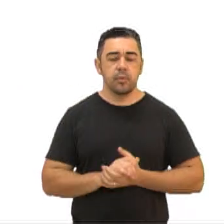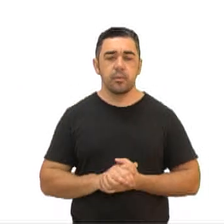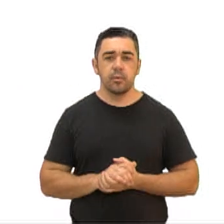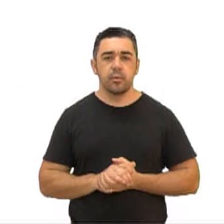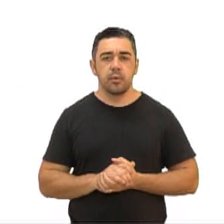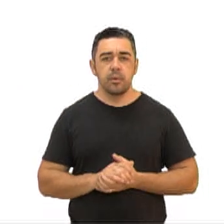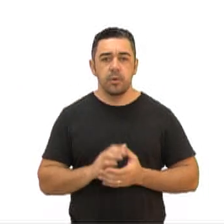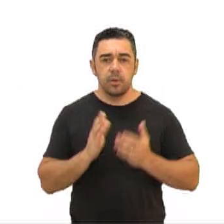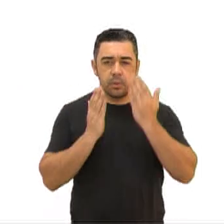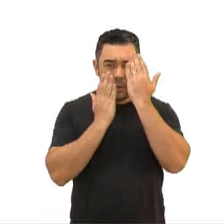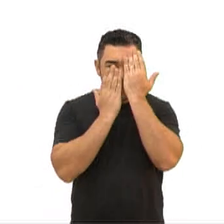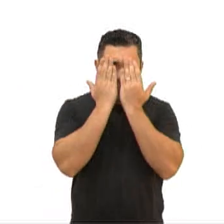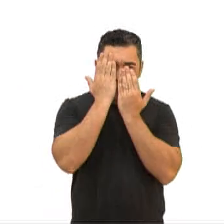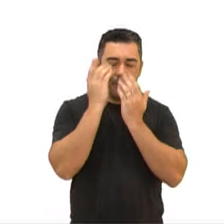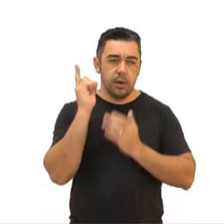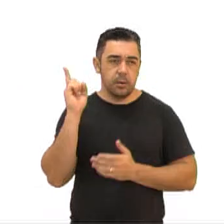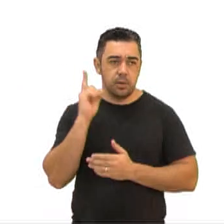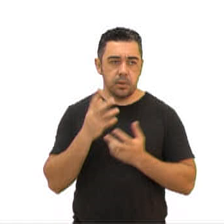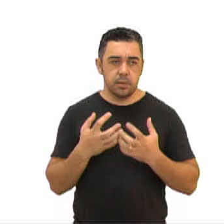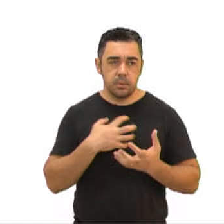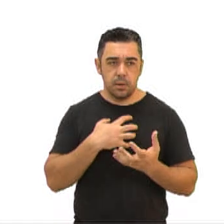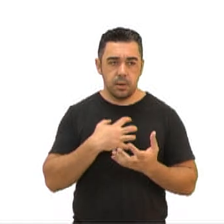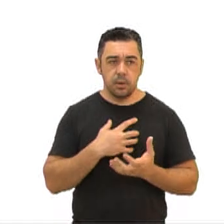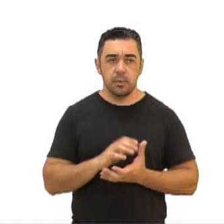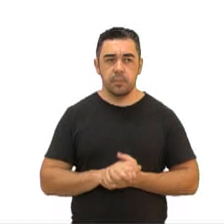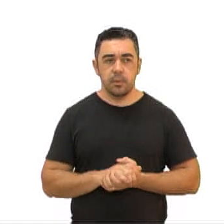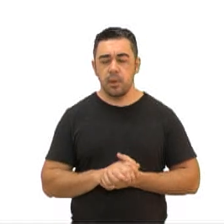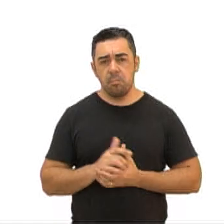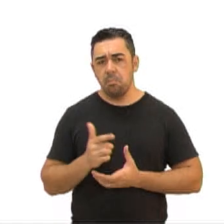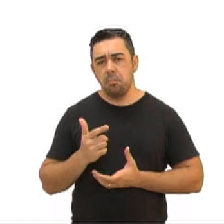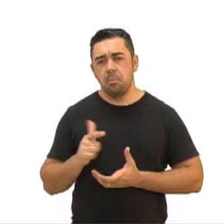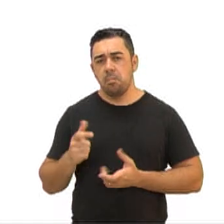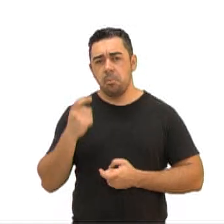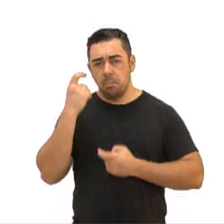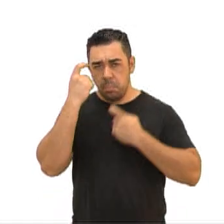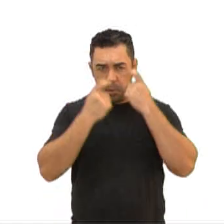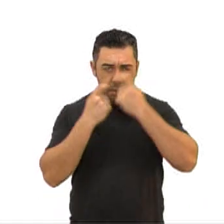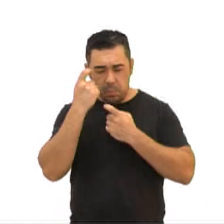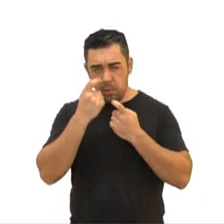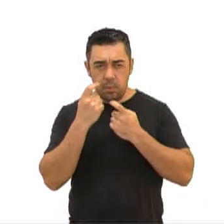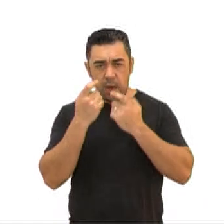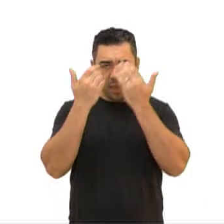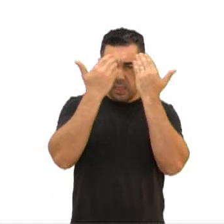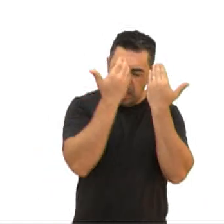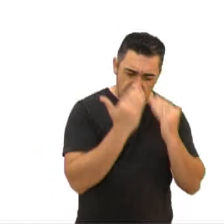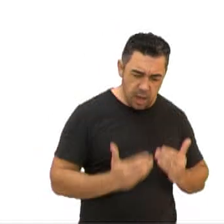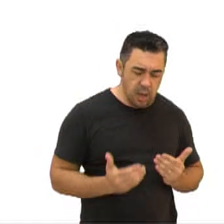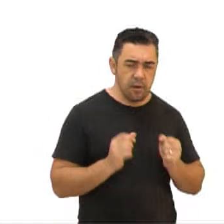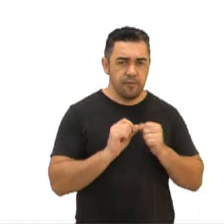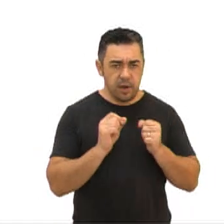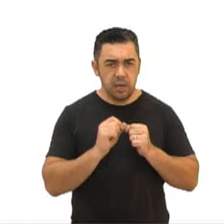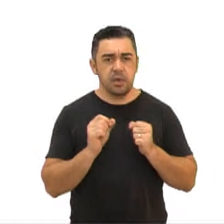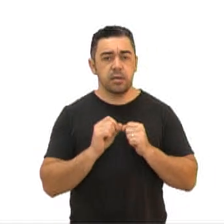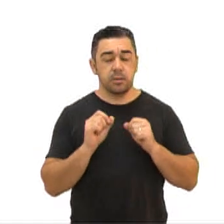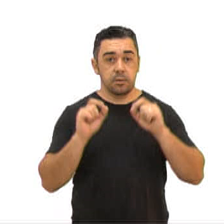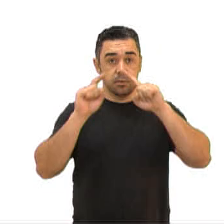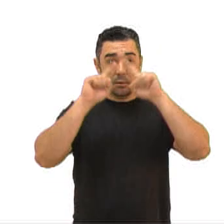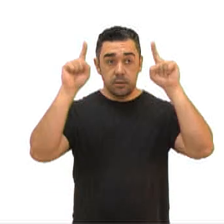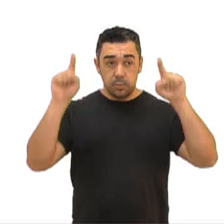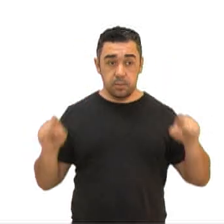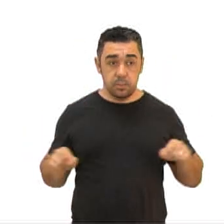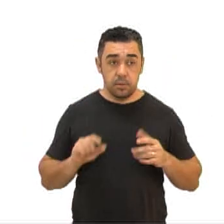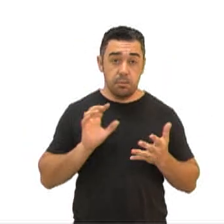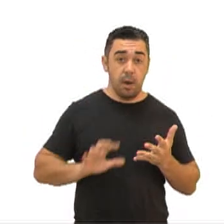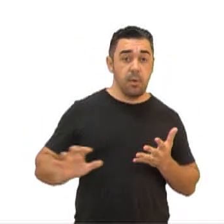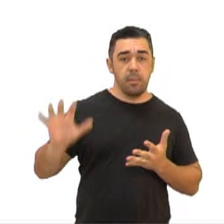As deformações vão ficar maiores ainda, não tem aquela preocupação do cubismo analítico de fazer a tela cheia de elementos.